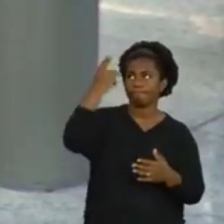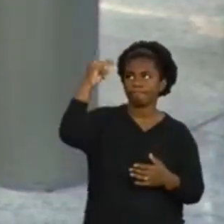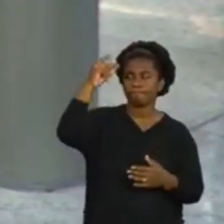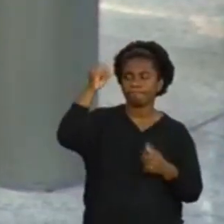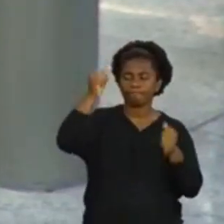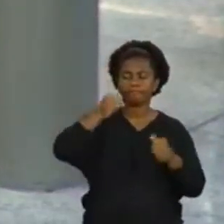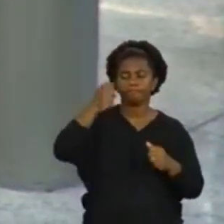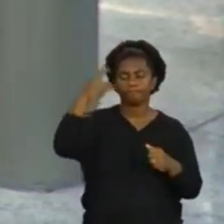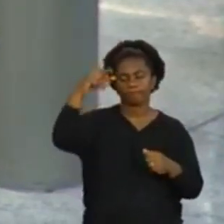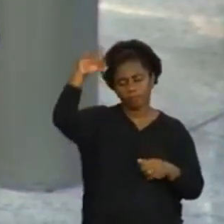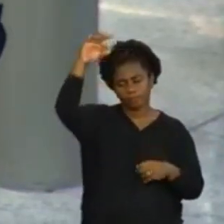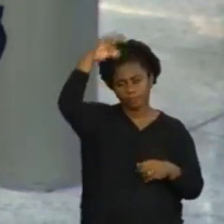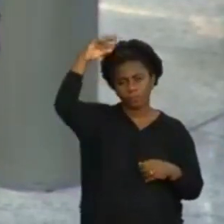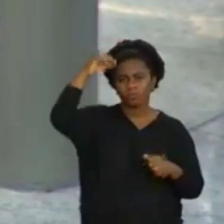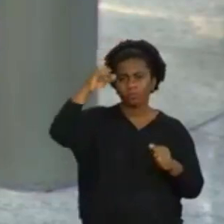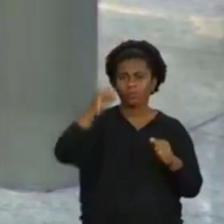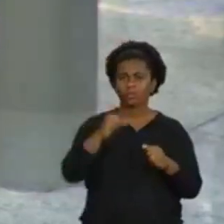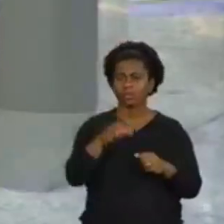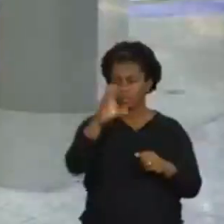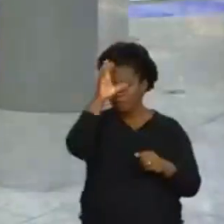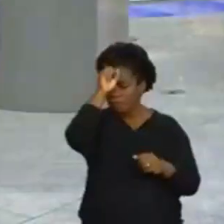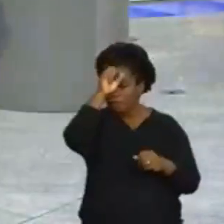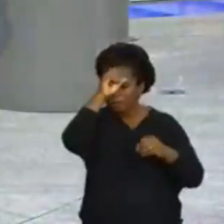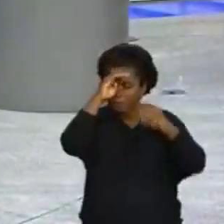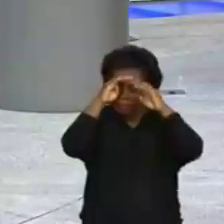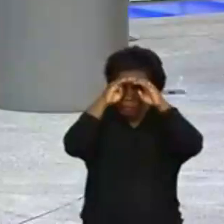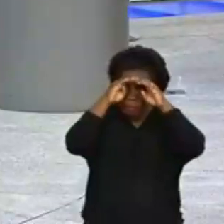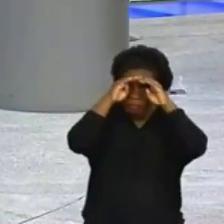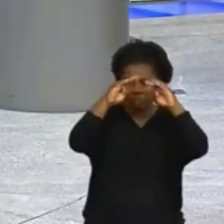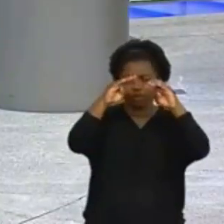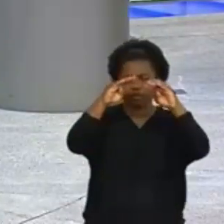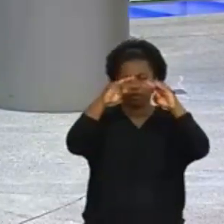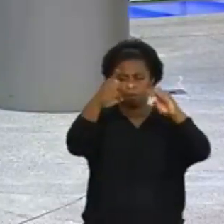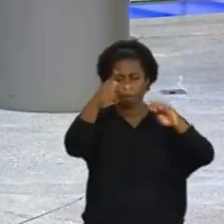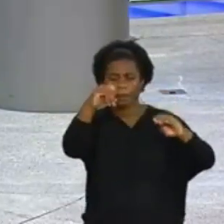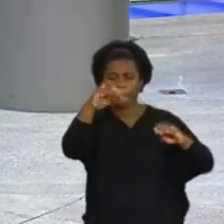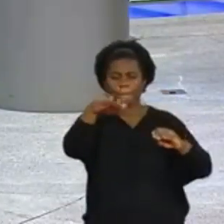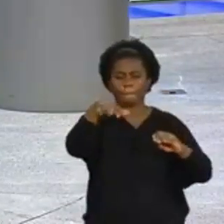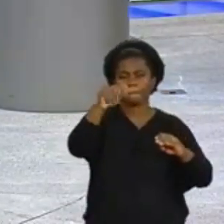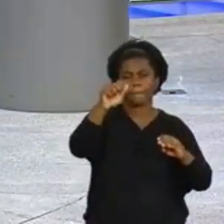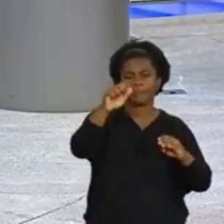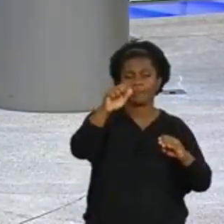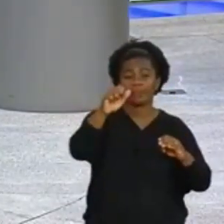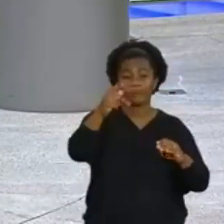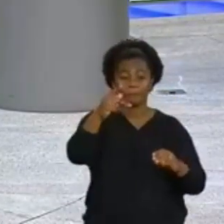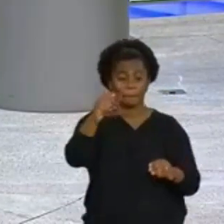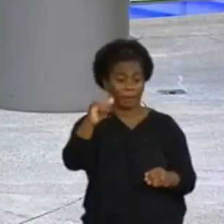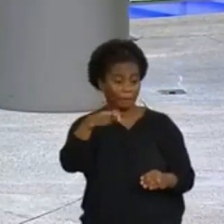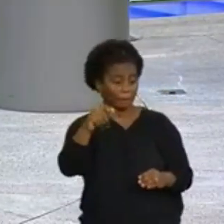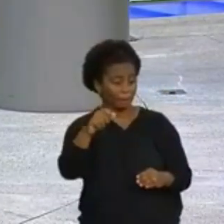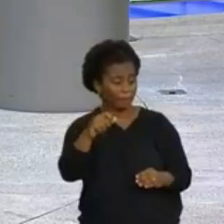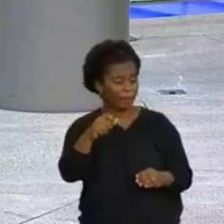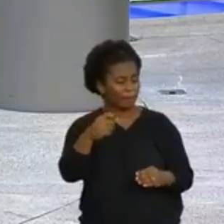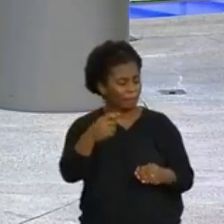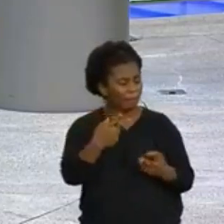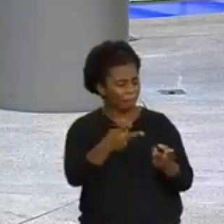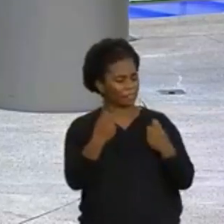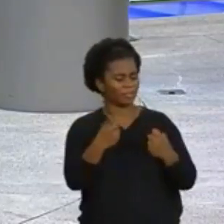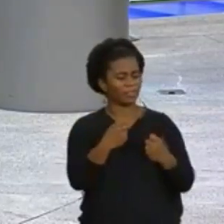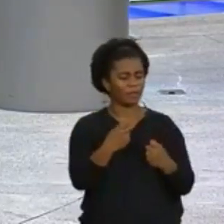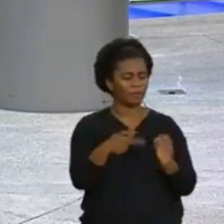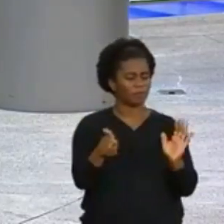seus pais, que os pais vejam nos seus filhos a Tua luz, a Tua glória, e